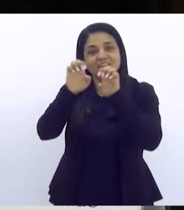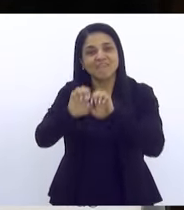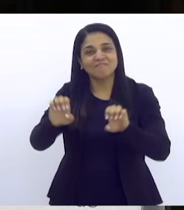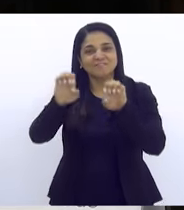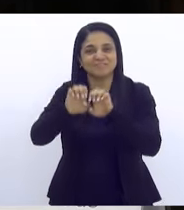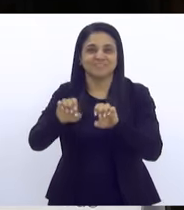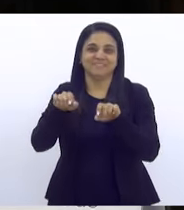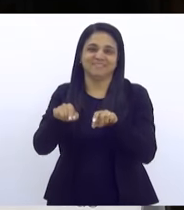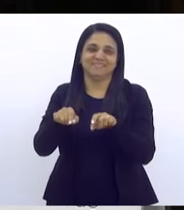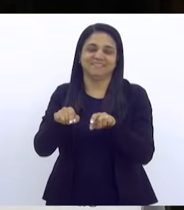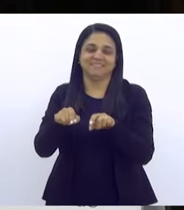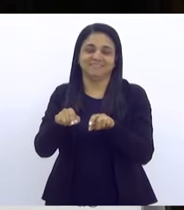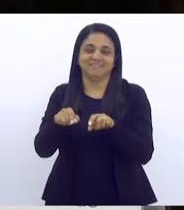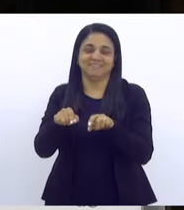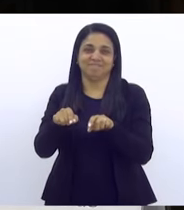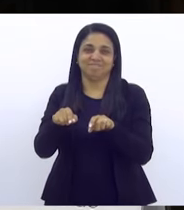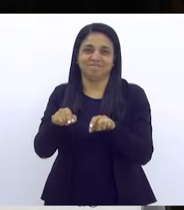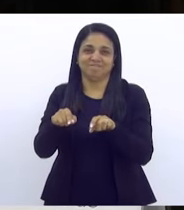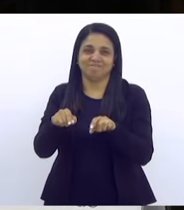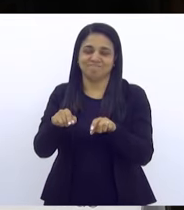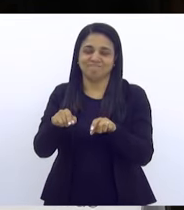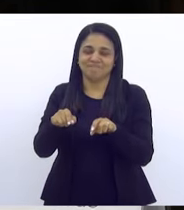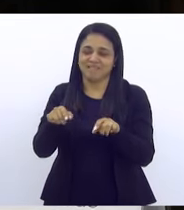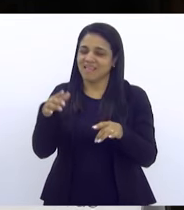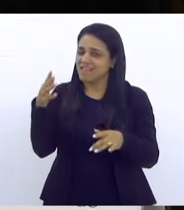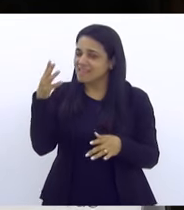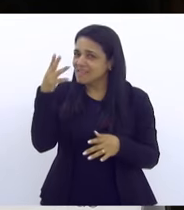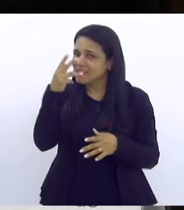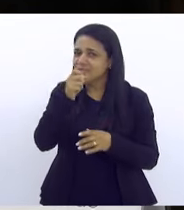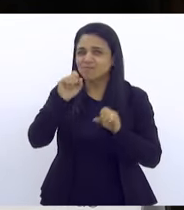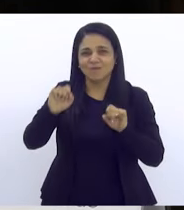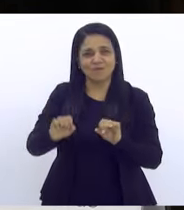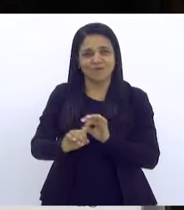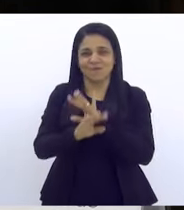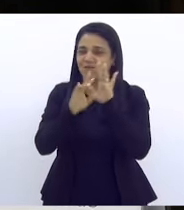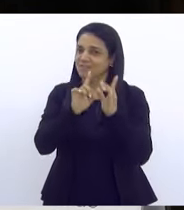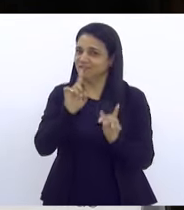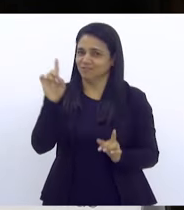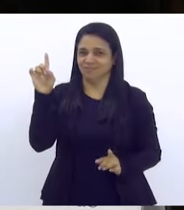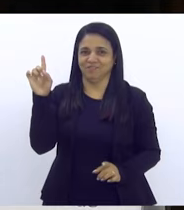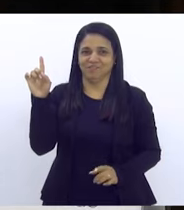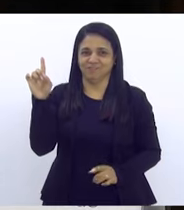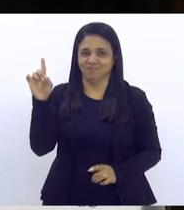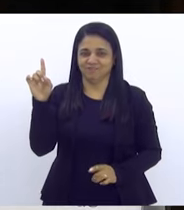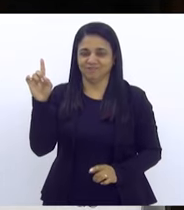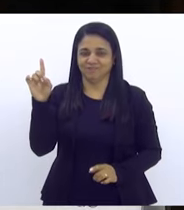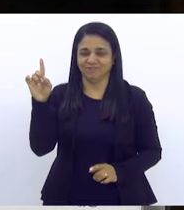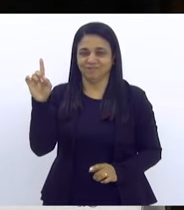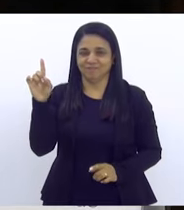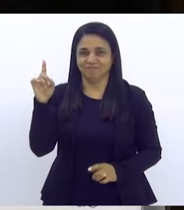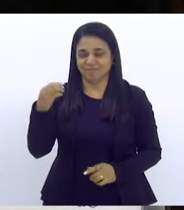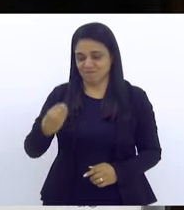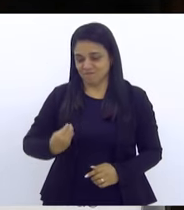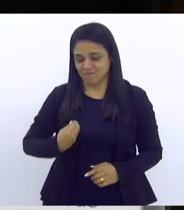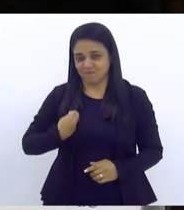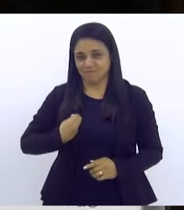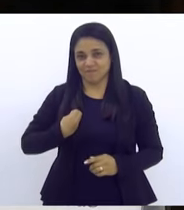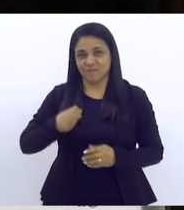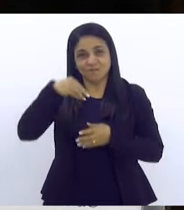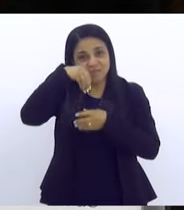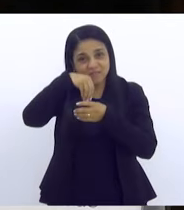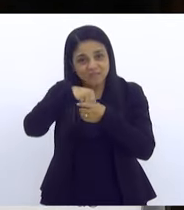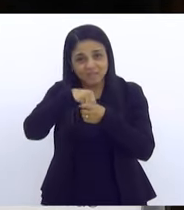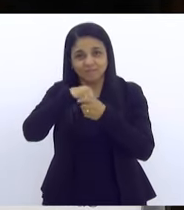coisa gloriosa a gente está vivendo dentro da nossa igreja, e acredito